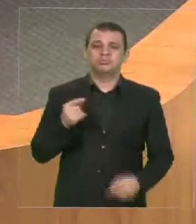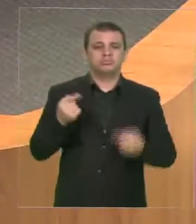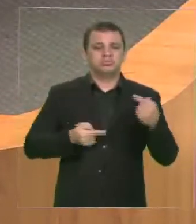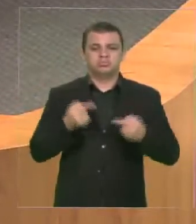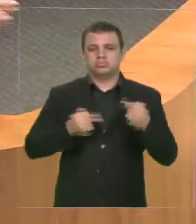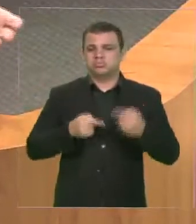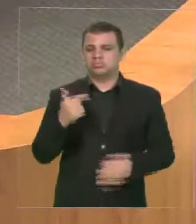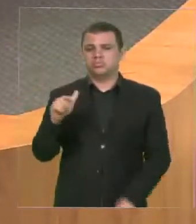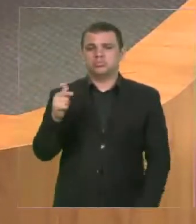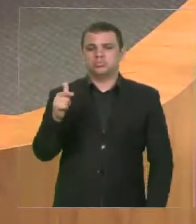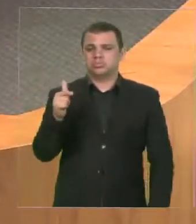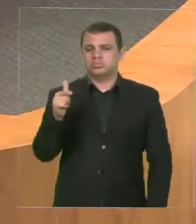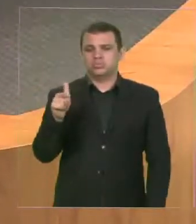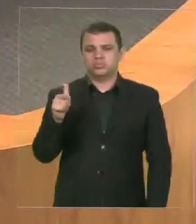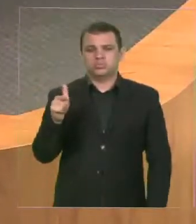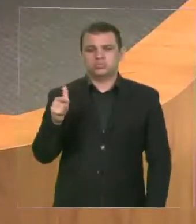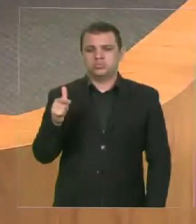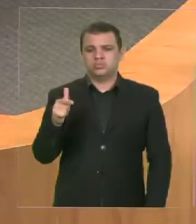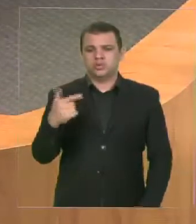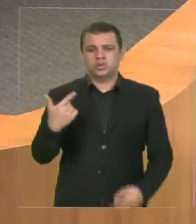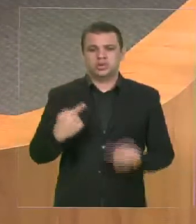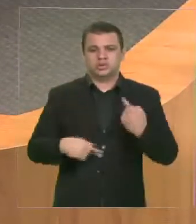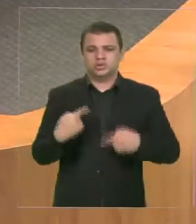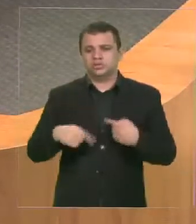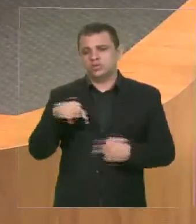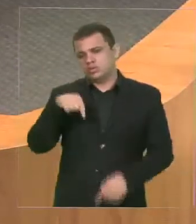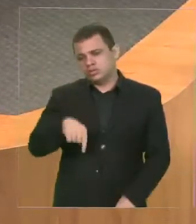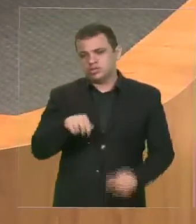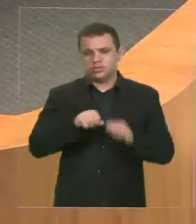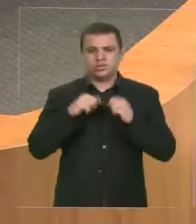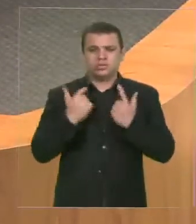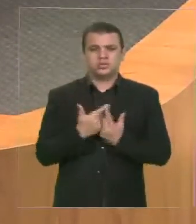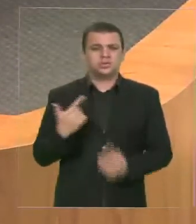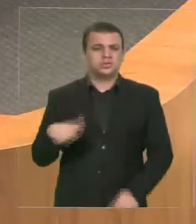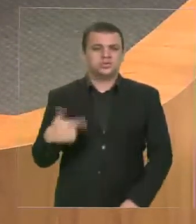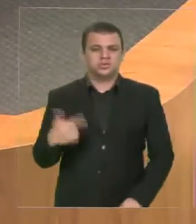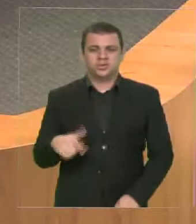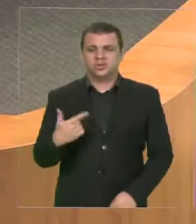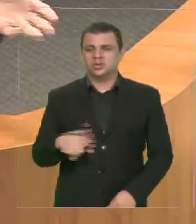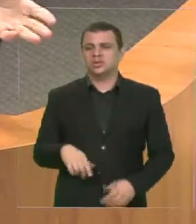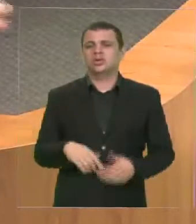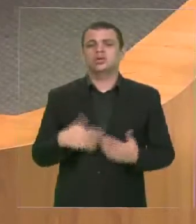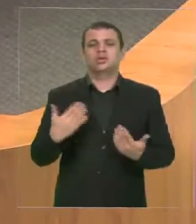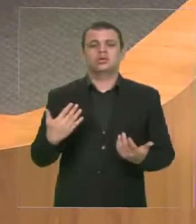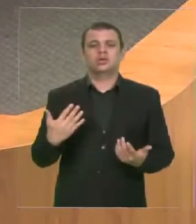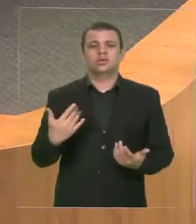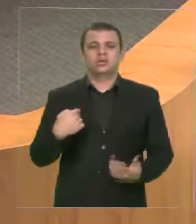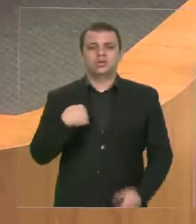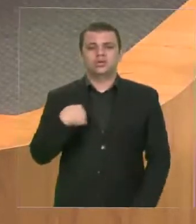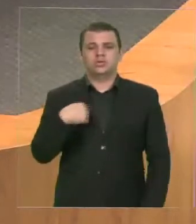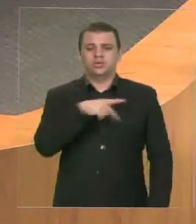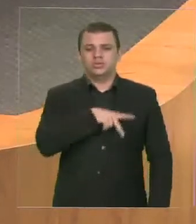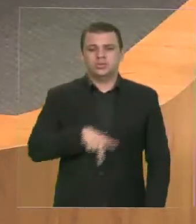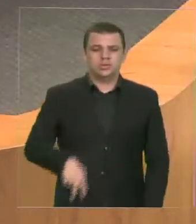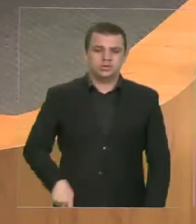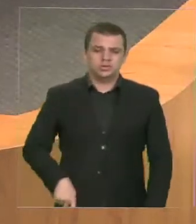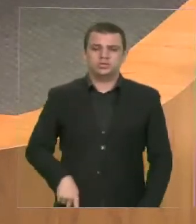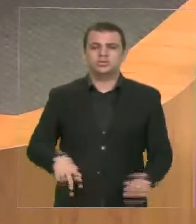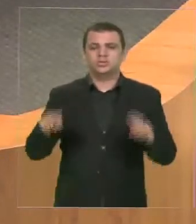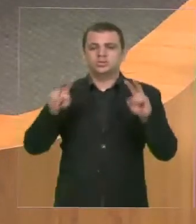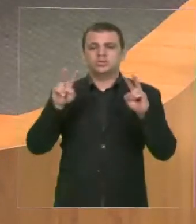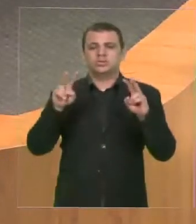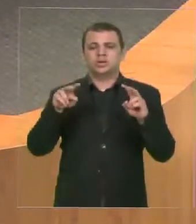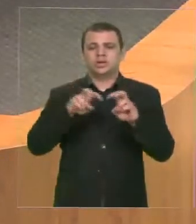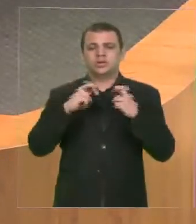discussão de forma alguma nessa casa. Eu sou presidente da Comissão de Assuntos